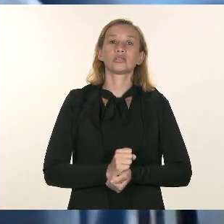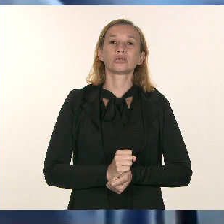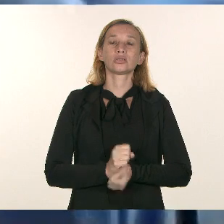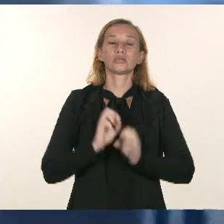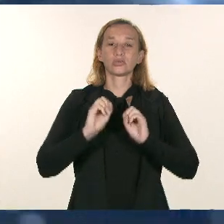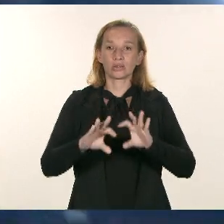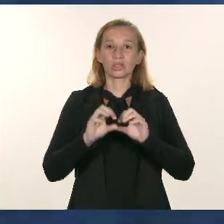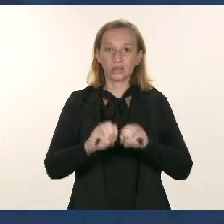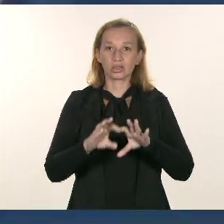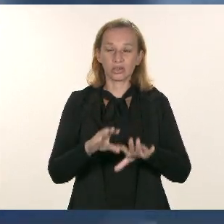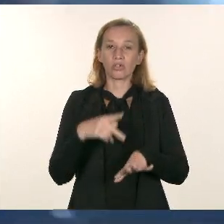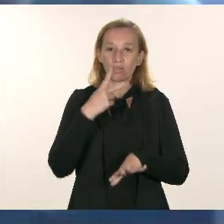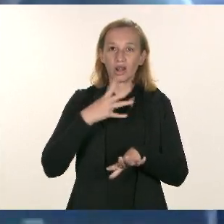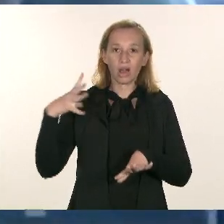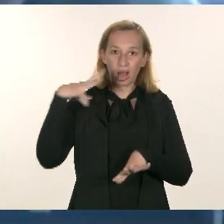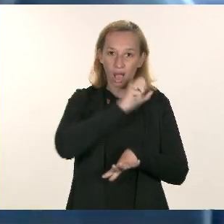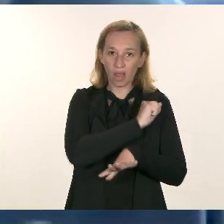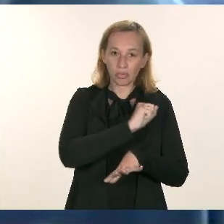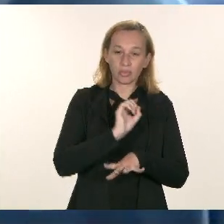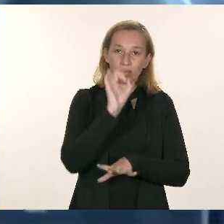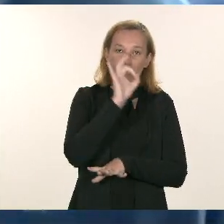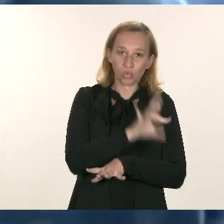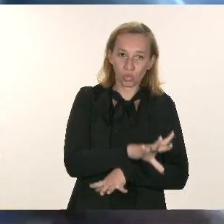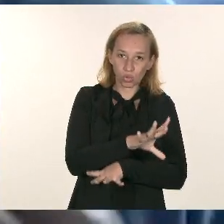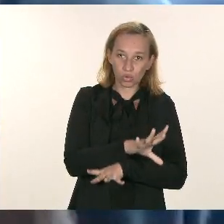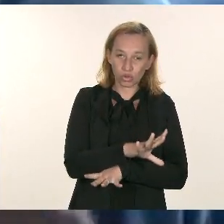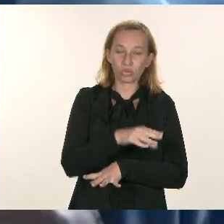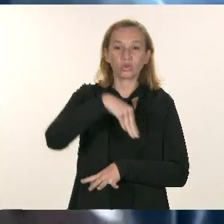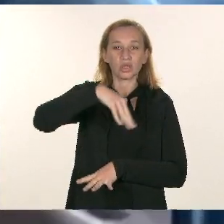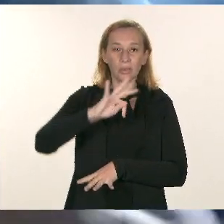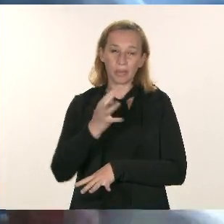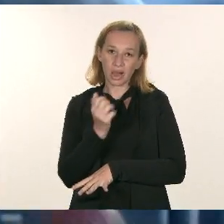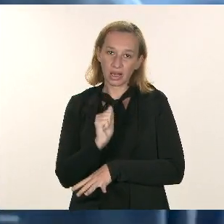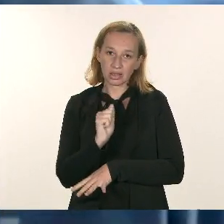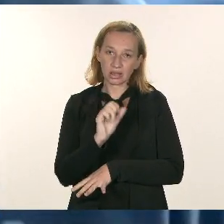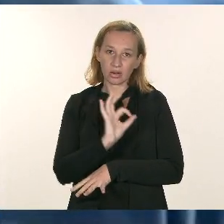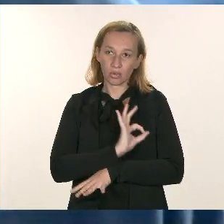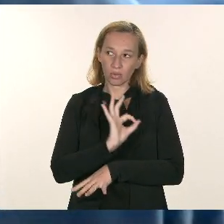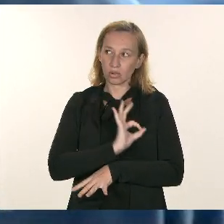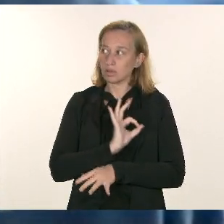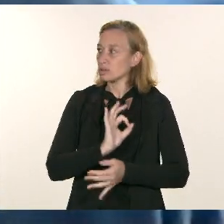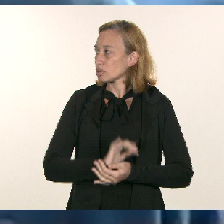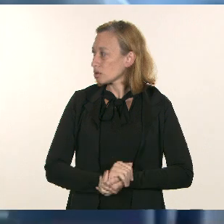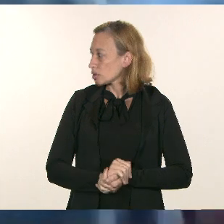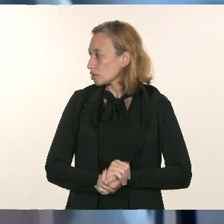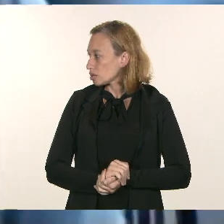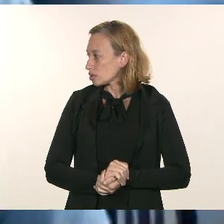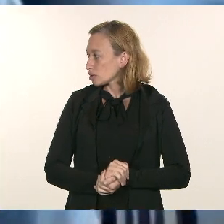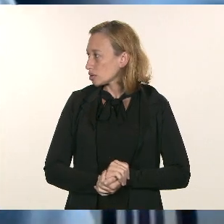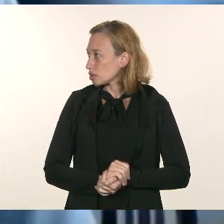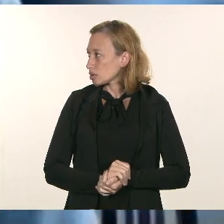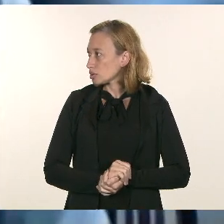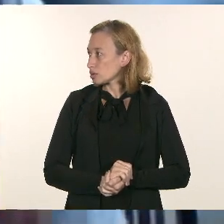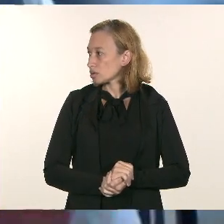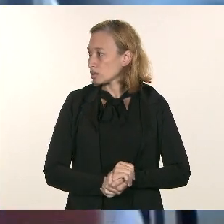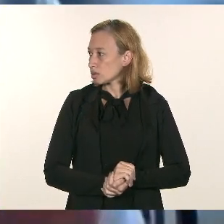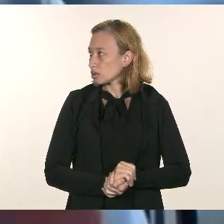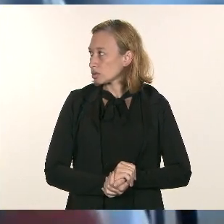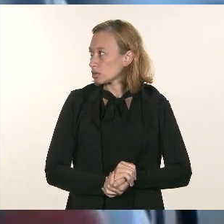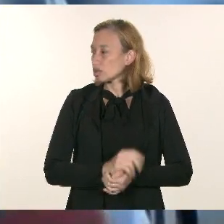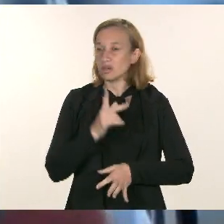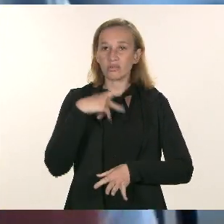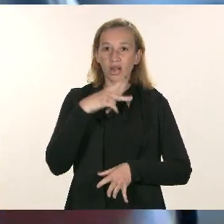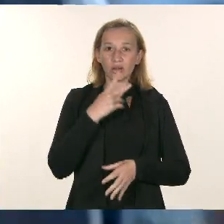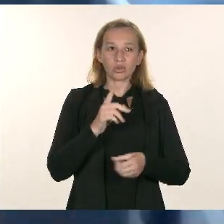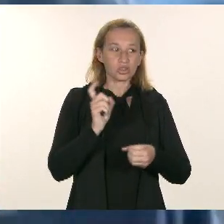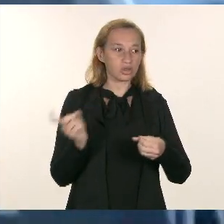Eu vou começar rapidamente por esse último, da Marta Rocha, dizendo o seguinte: se a gente fala de volta às